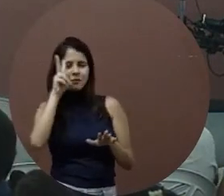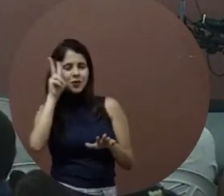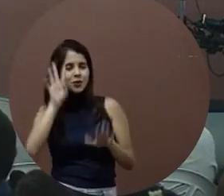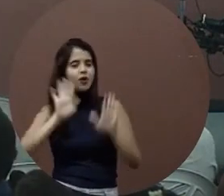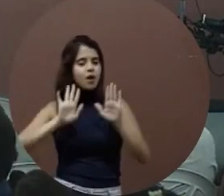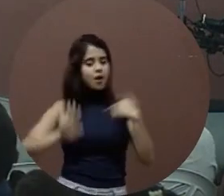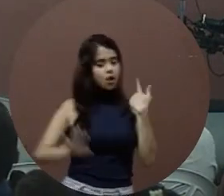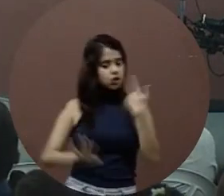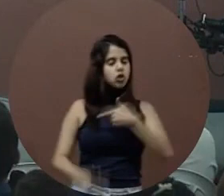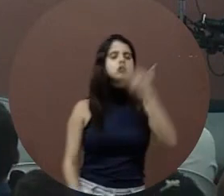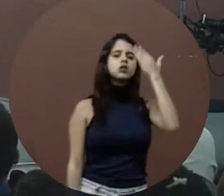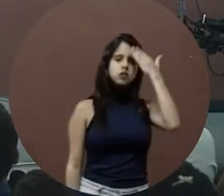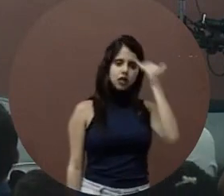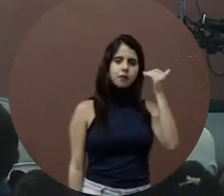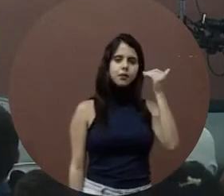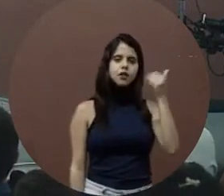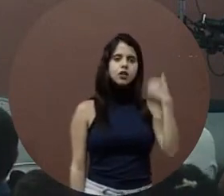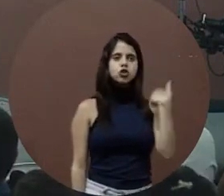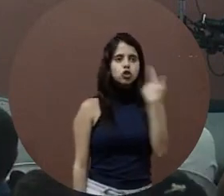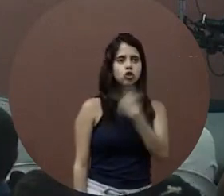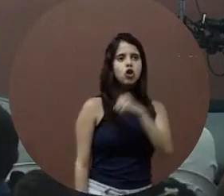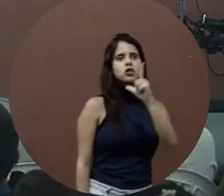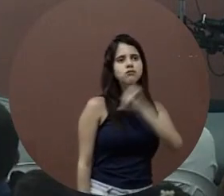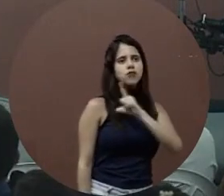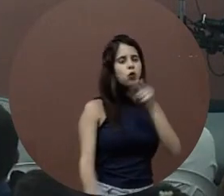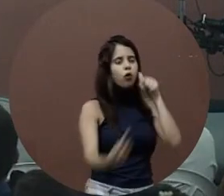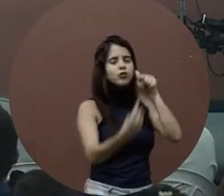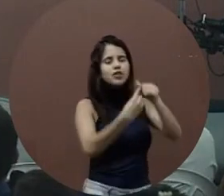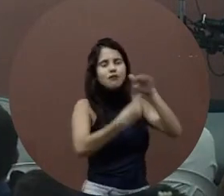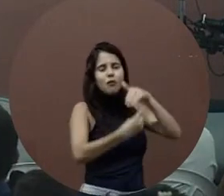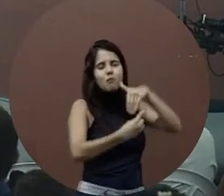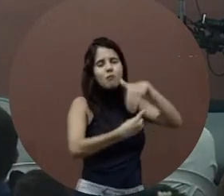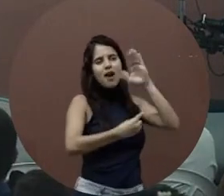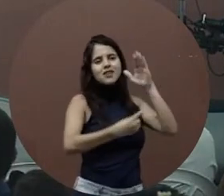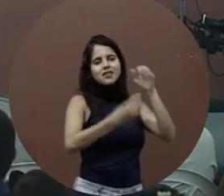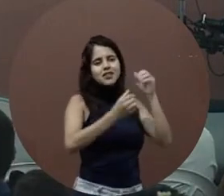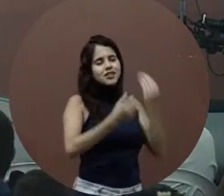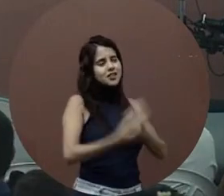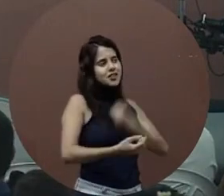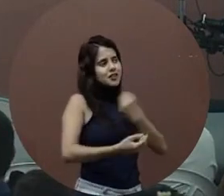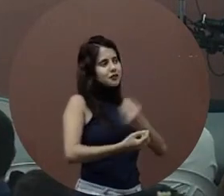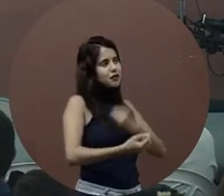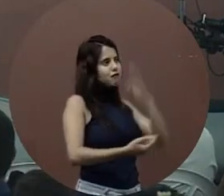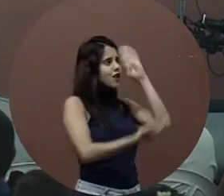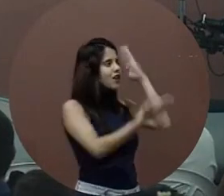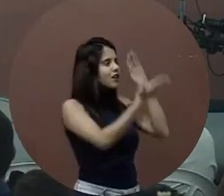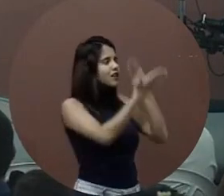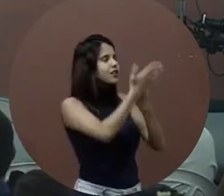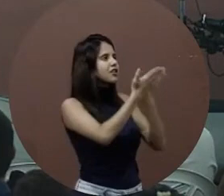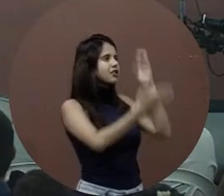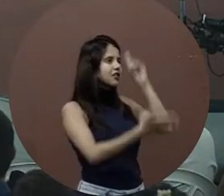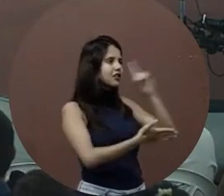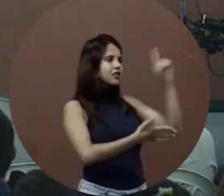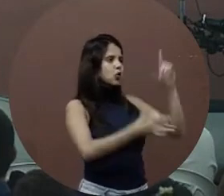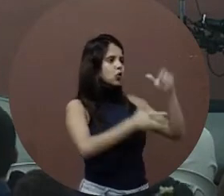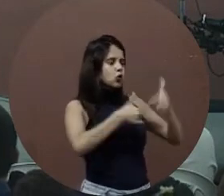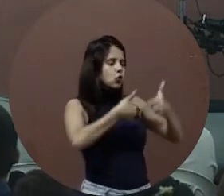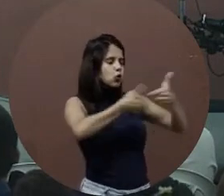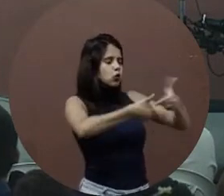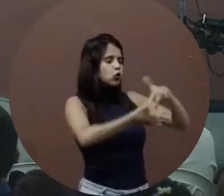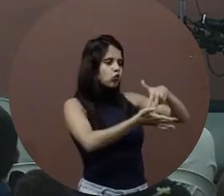vimos. Então nós temos muito mais motivo de andar pela fé. Nós temos muito mais motivos de viver pela